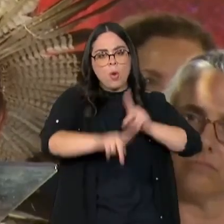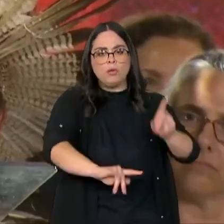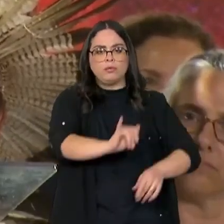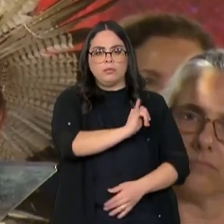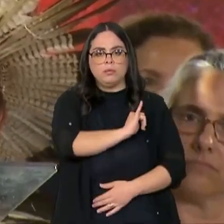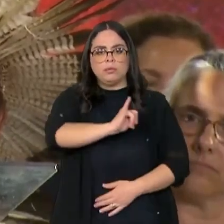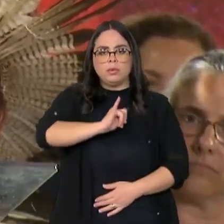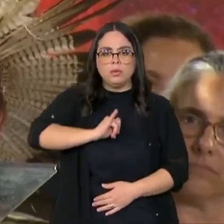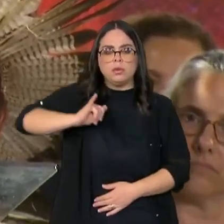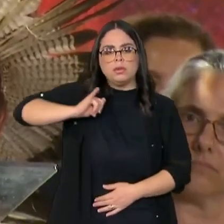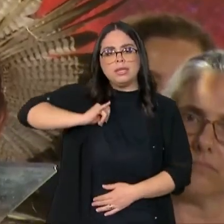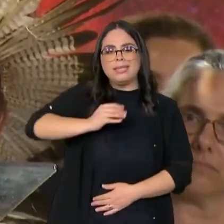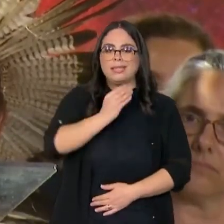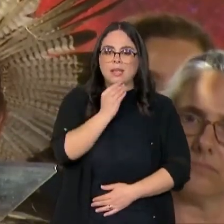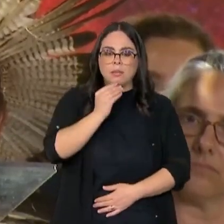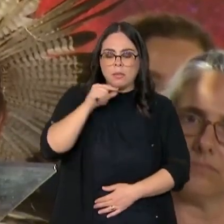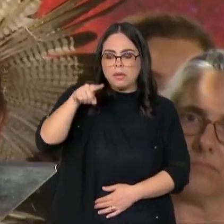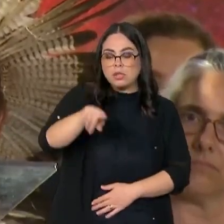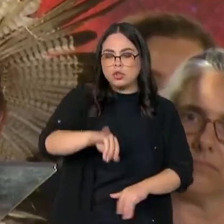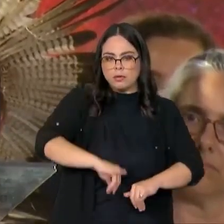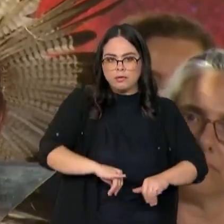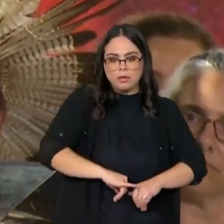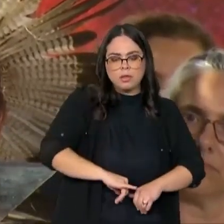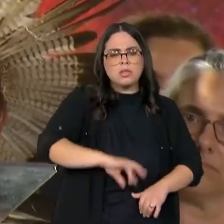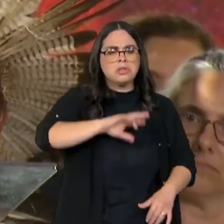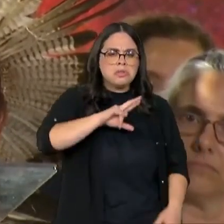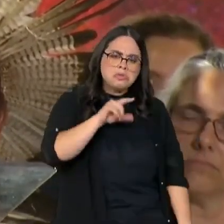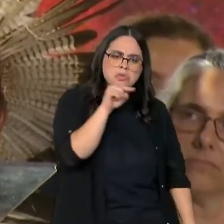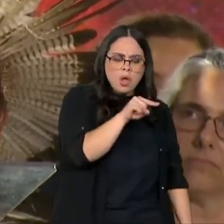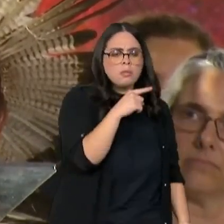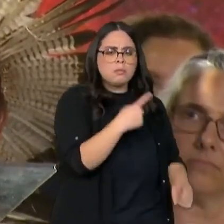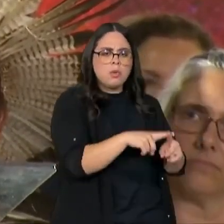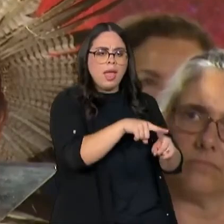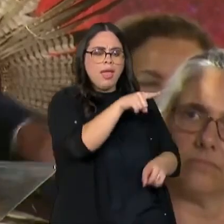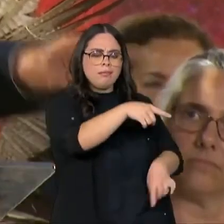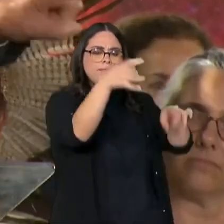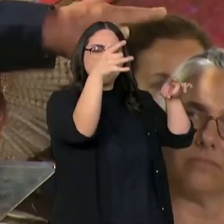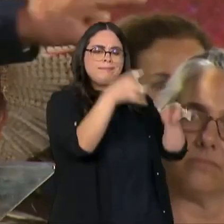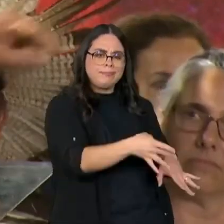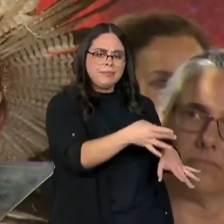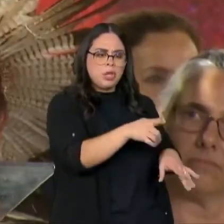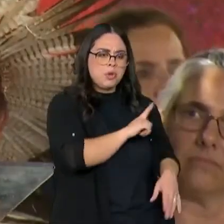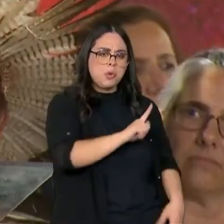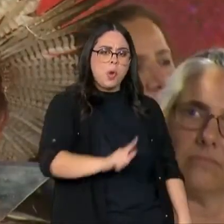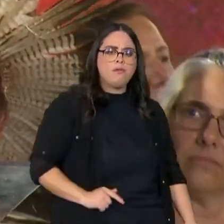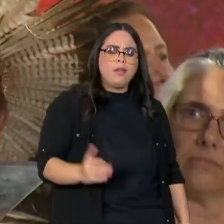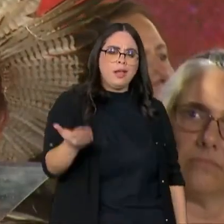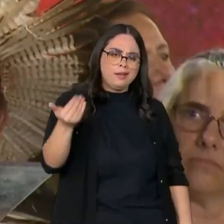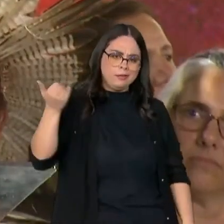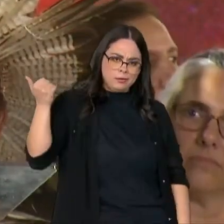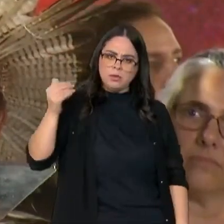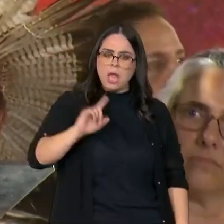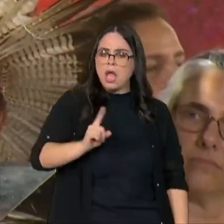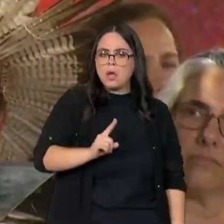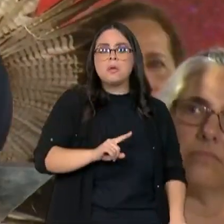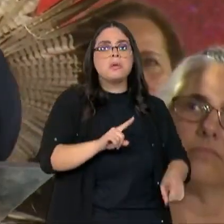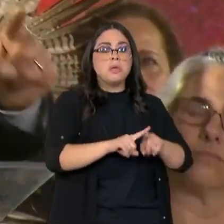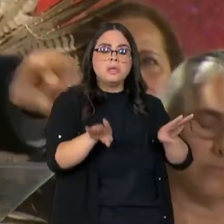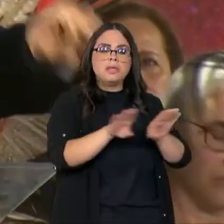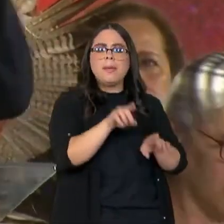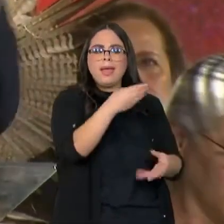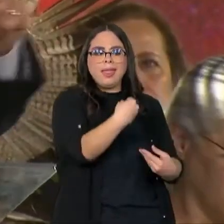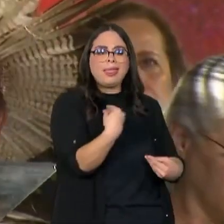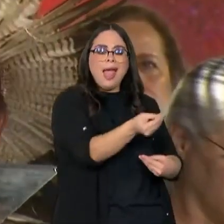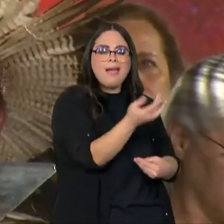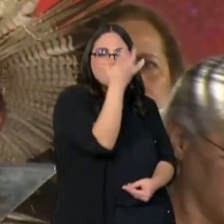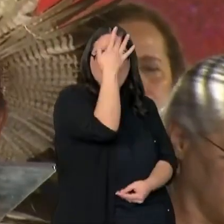Yanomami, que estão sofrendo, não apenas porque foram abandonados no governo passado, que facilitava